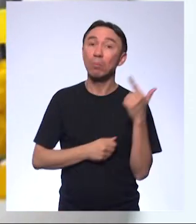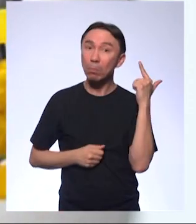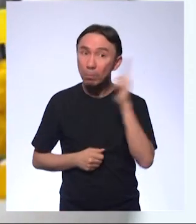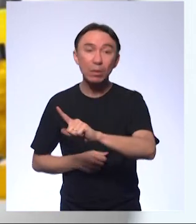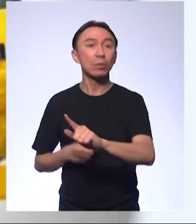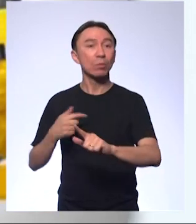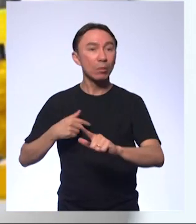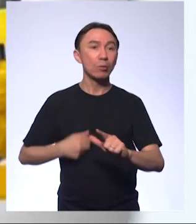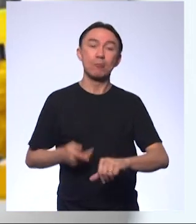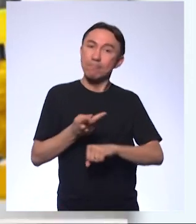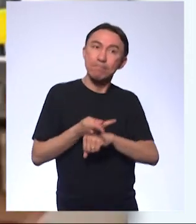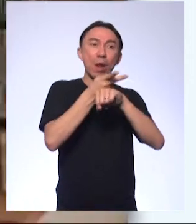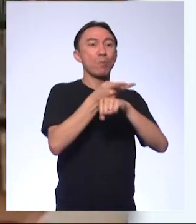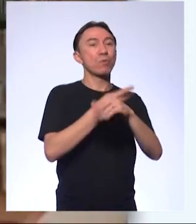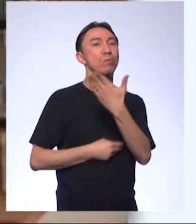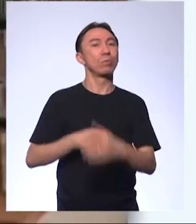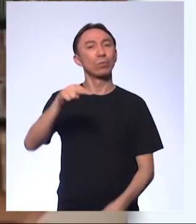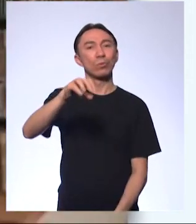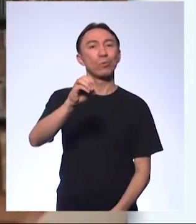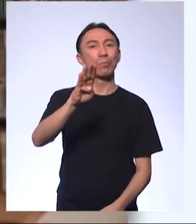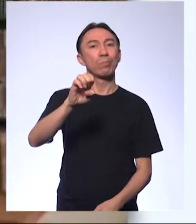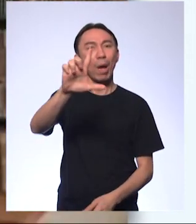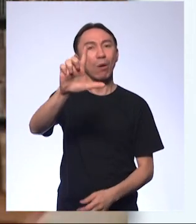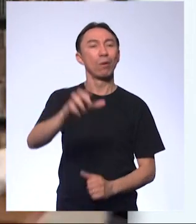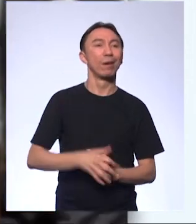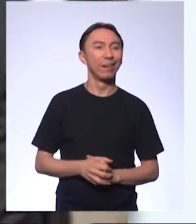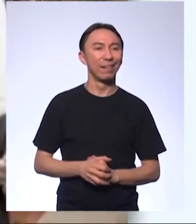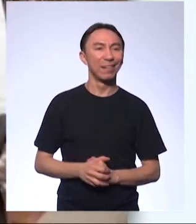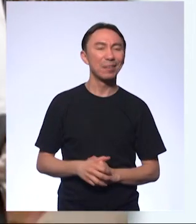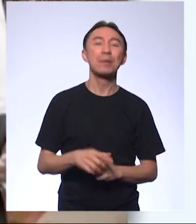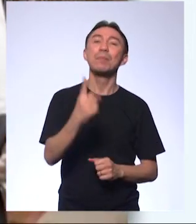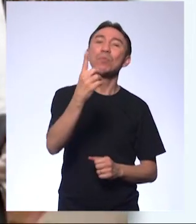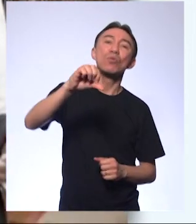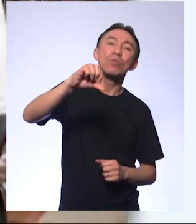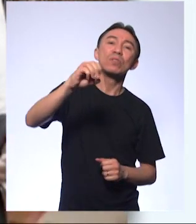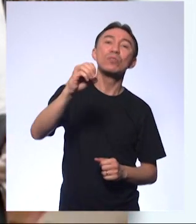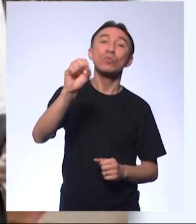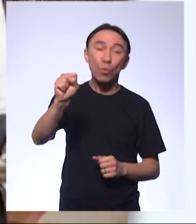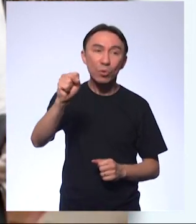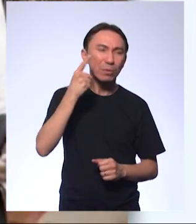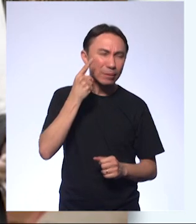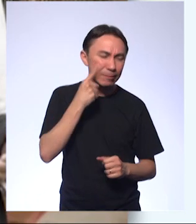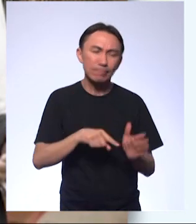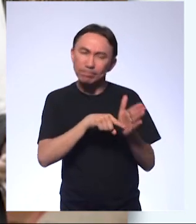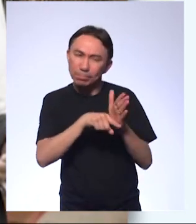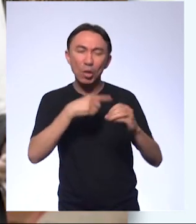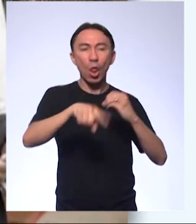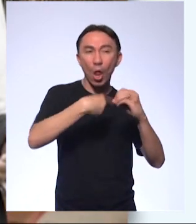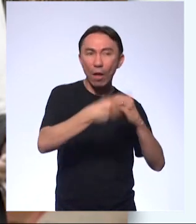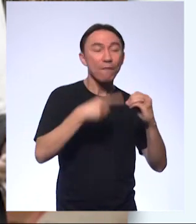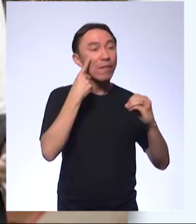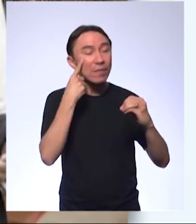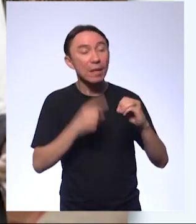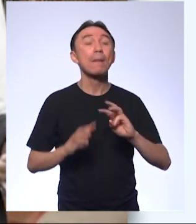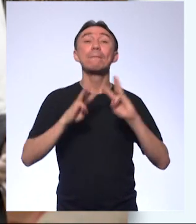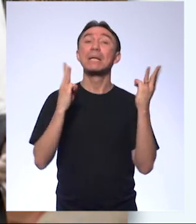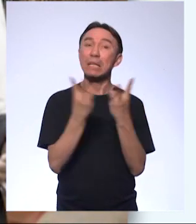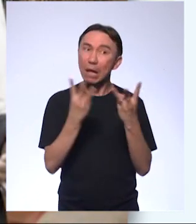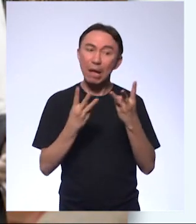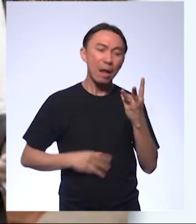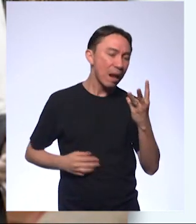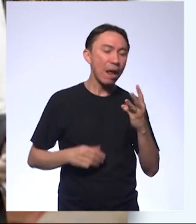popular e amado por seus discípulos. E ele sabia escolher seus alunos e colocá-los para trabalhar como poucos na história conseguiram. Não é à toa que nada mais,